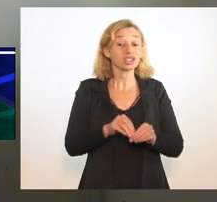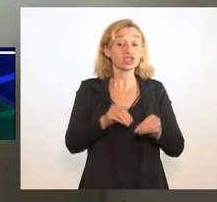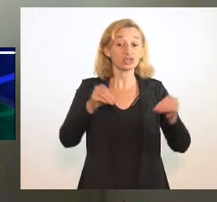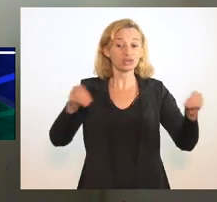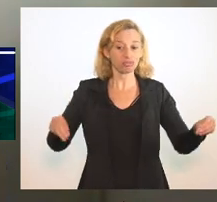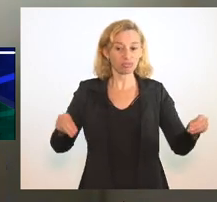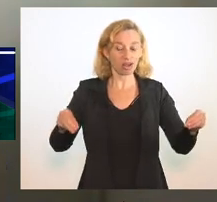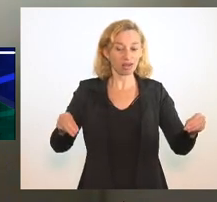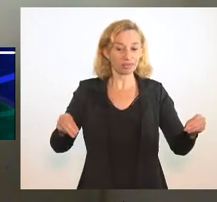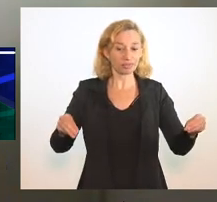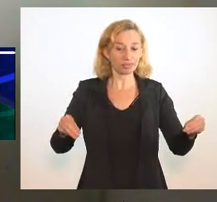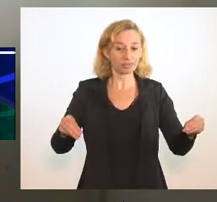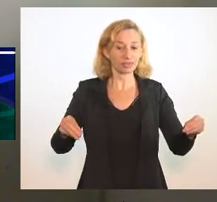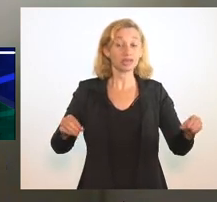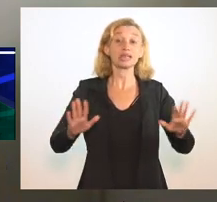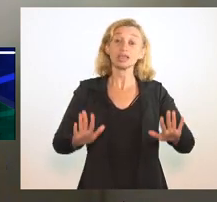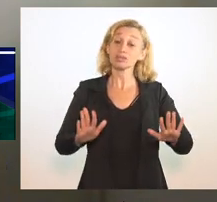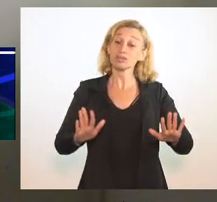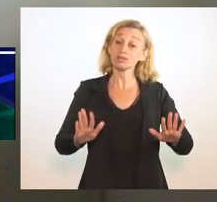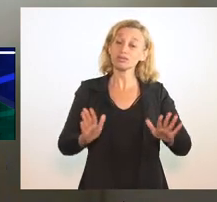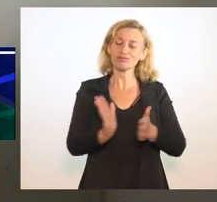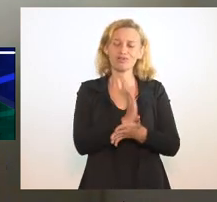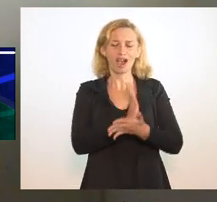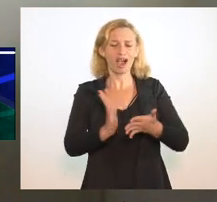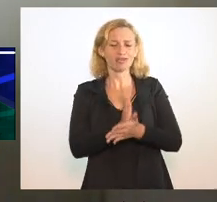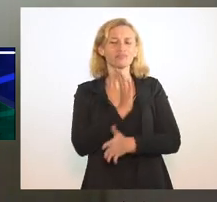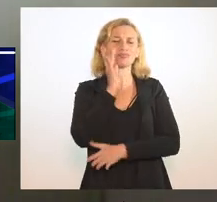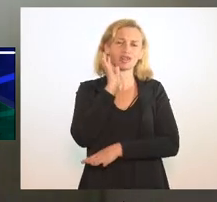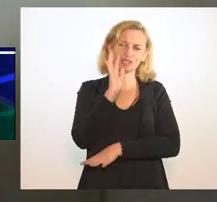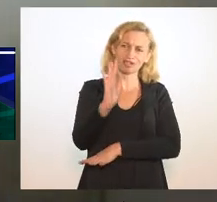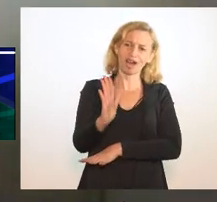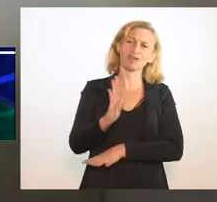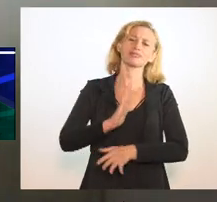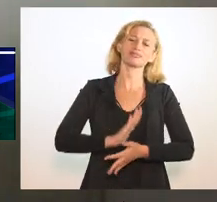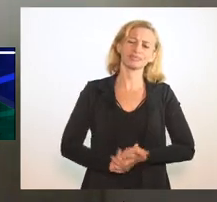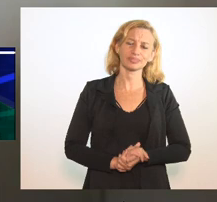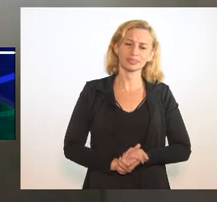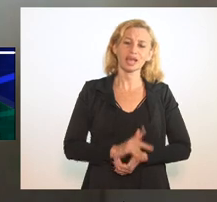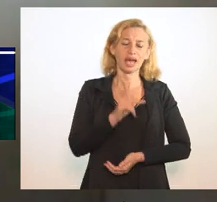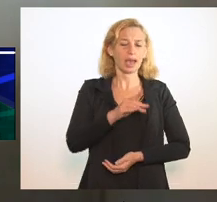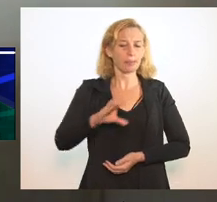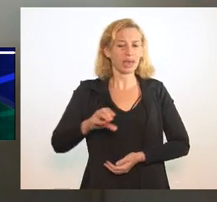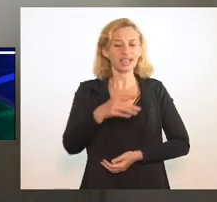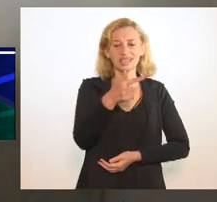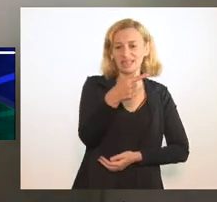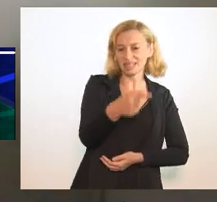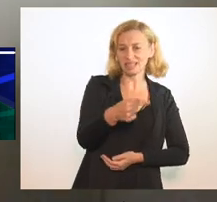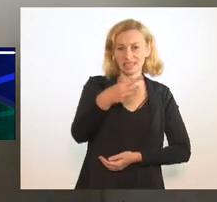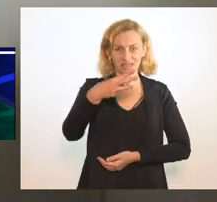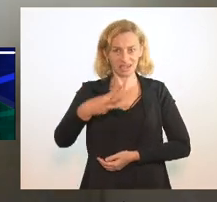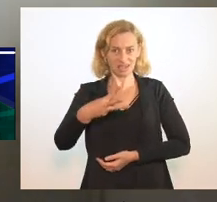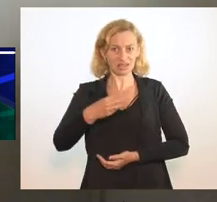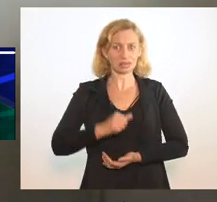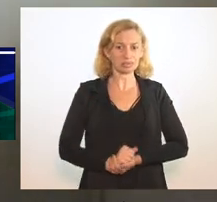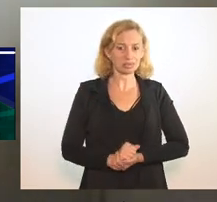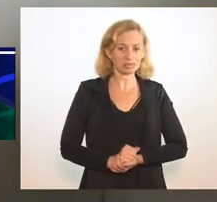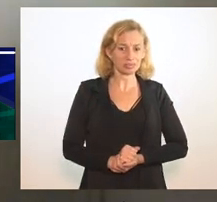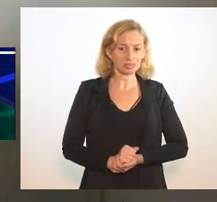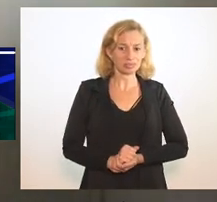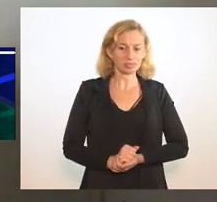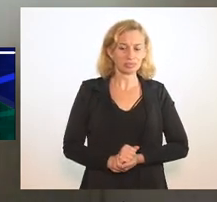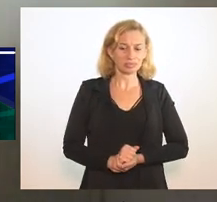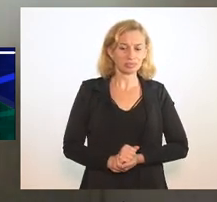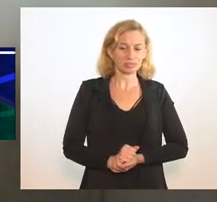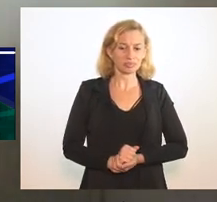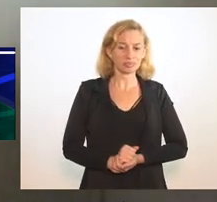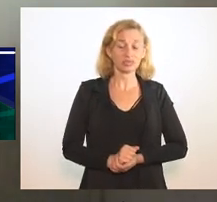desvinculado. E como muitos imaginaram, a PEC 73, ela,